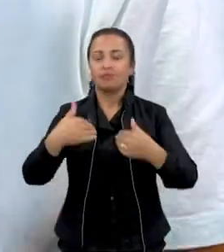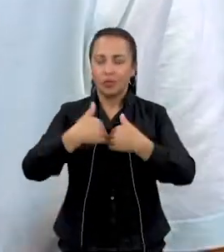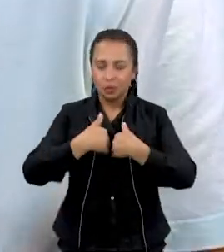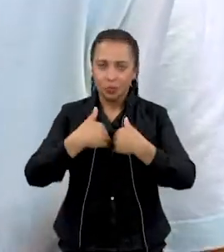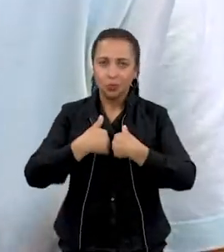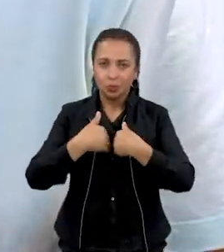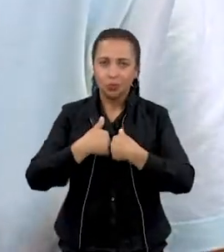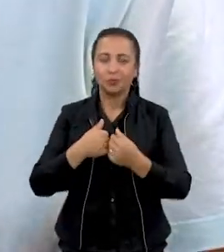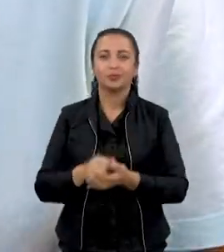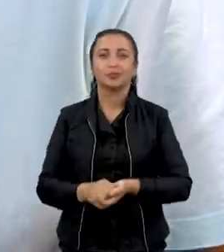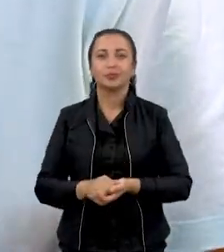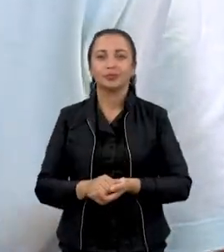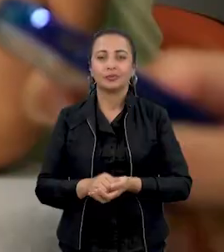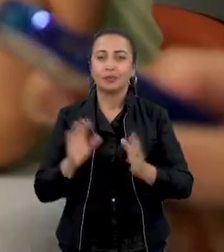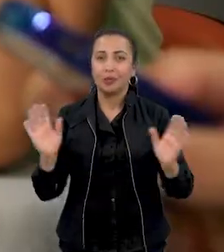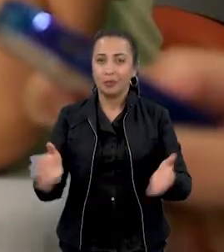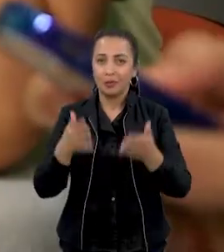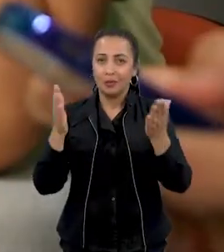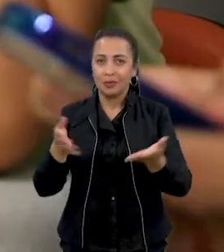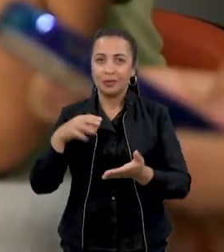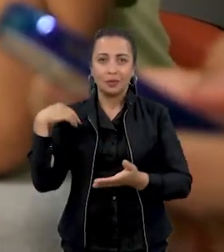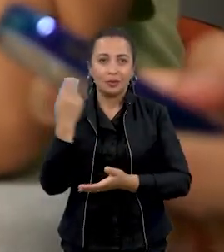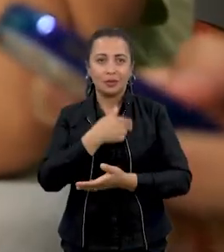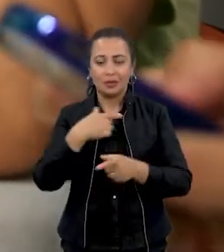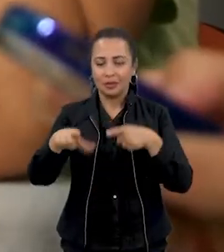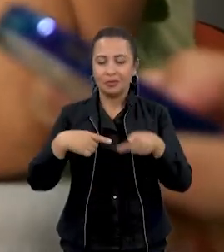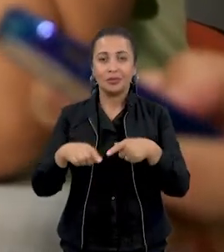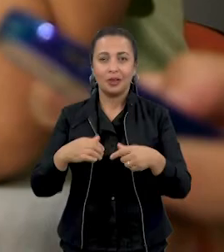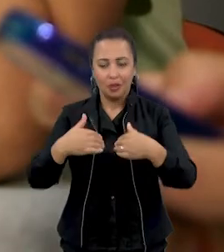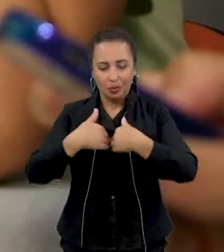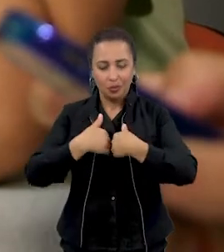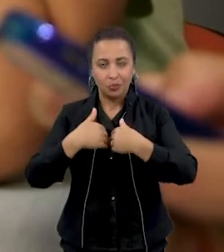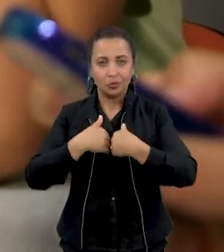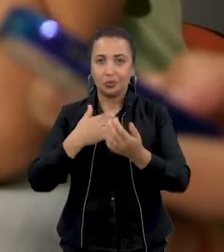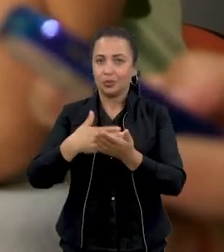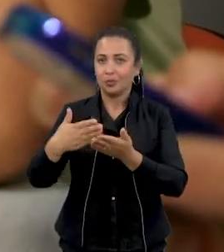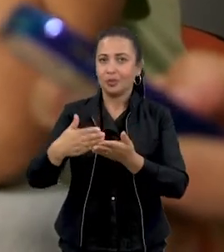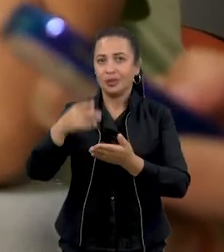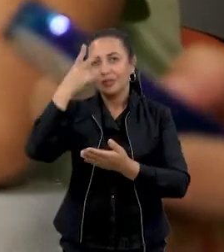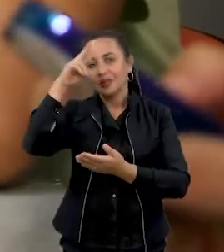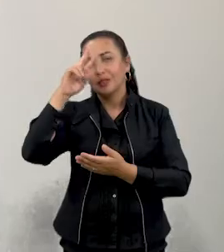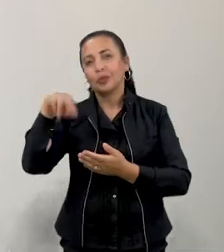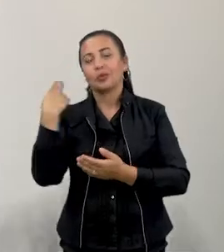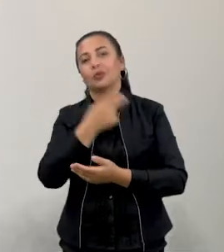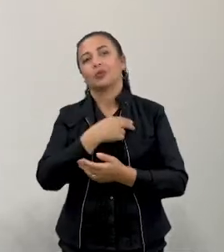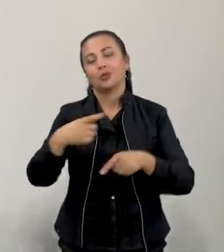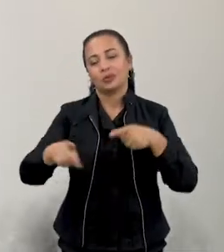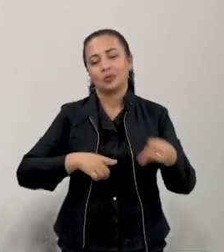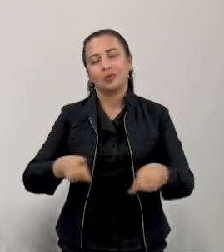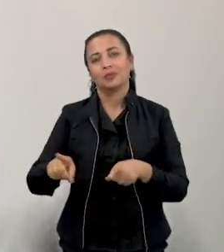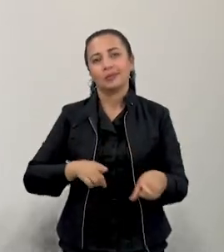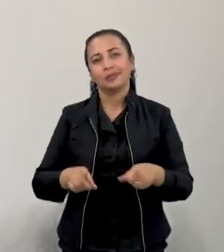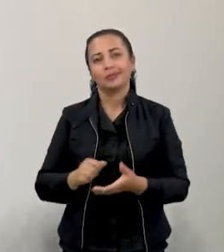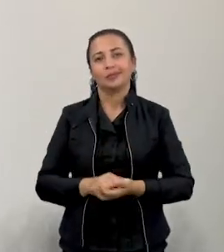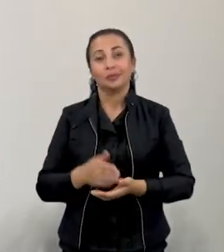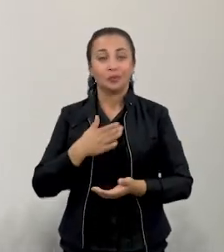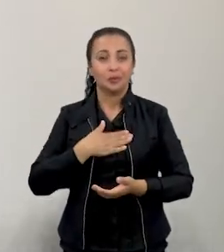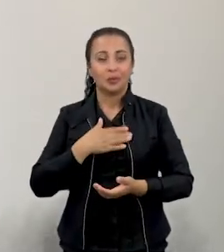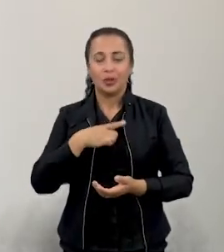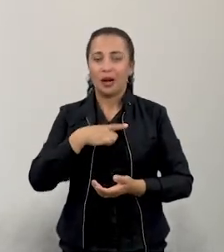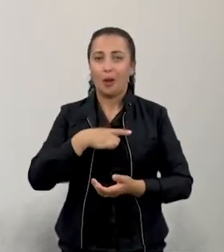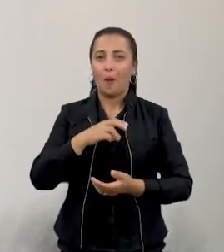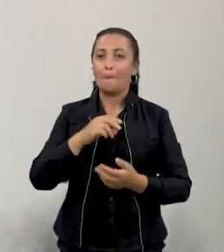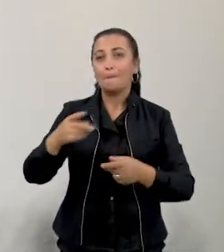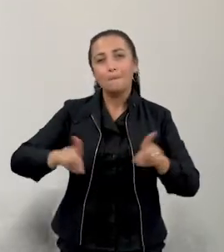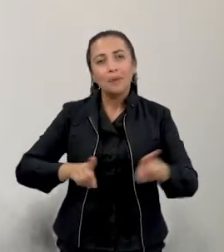Dudu tem um primo com autismo. A maior motivação da gente para trabalhar com autismo, inicialmente, foi a história dos nossos primos, né? No meu